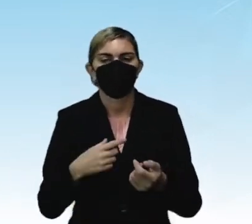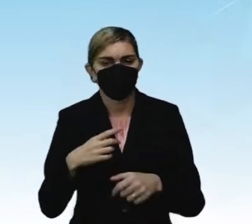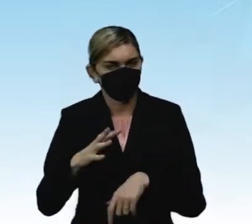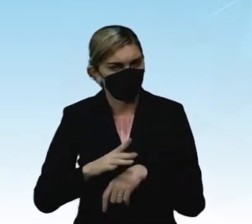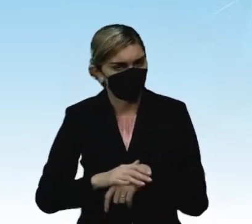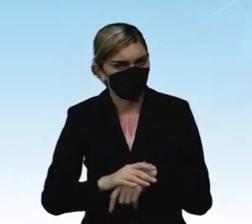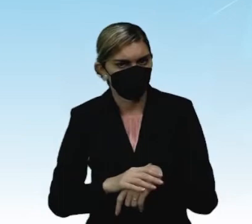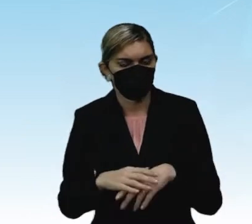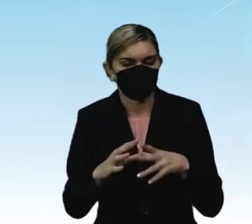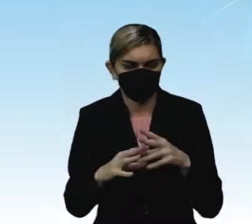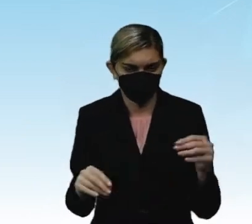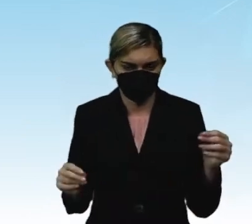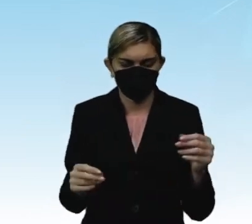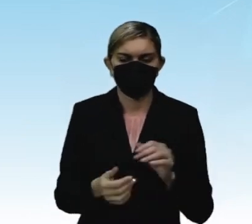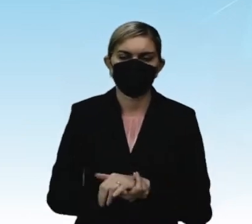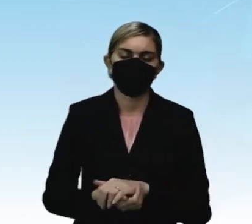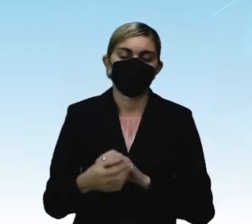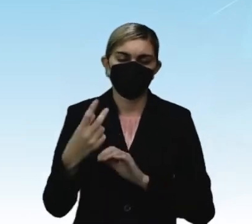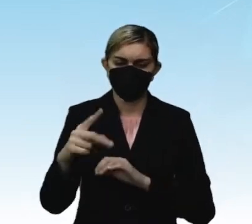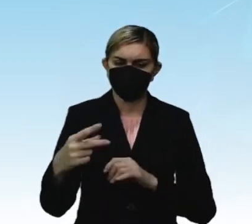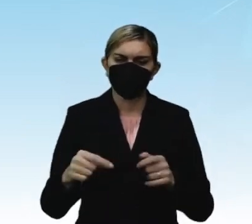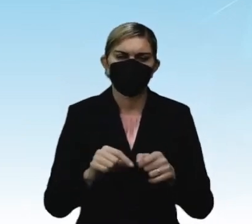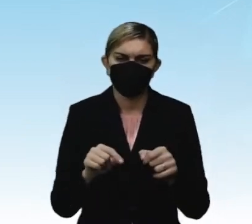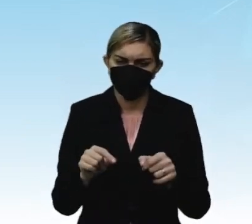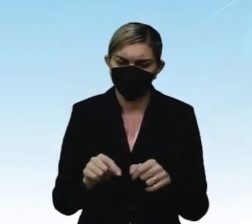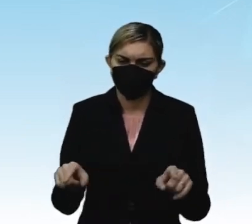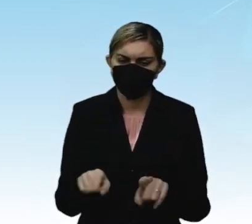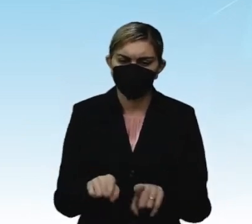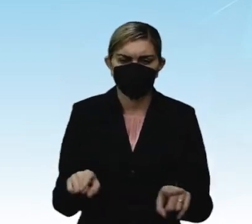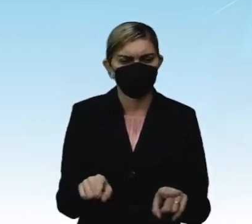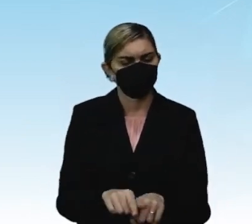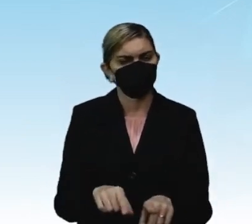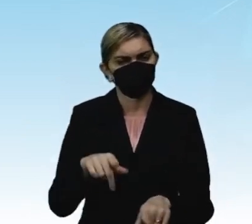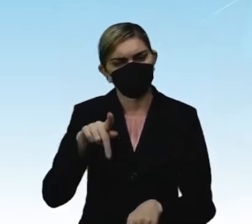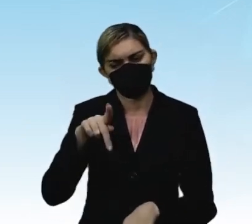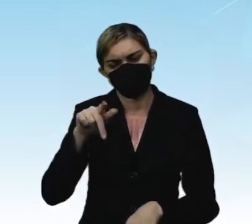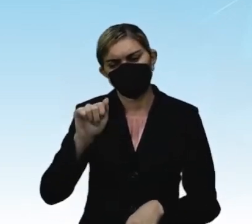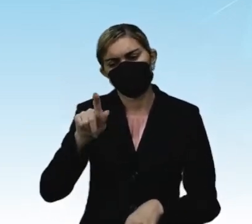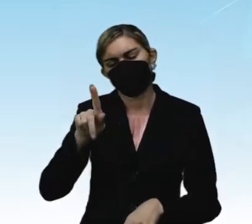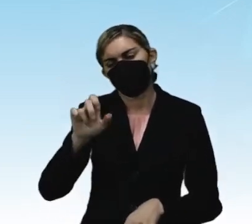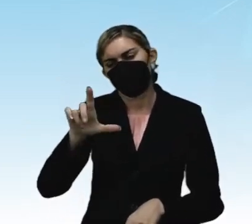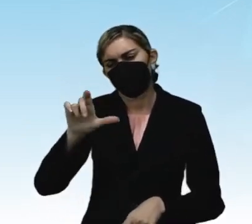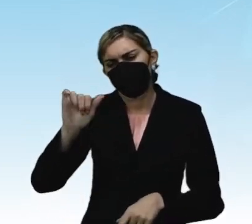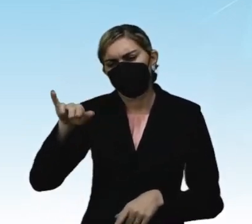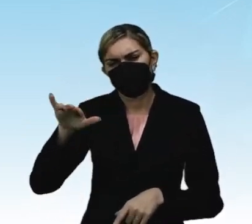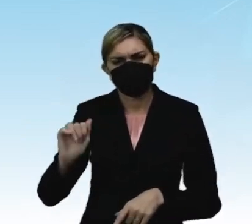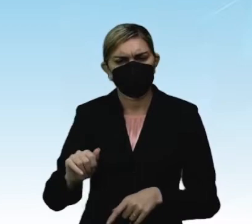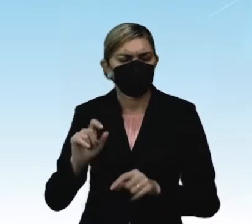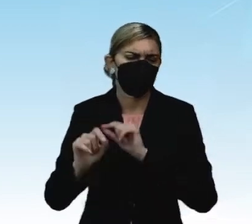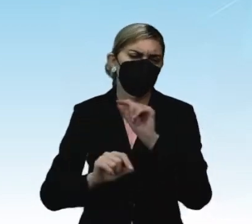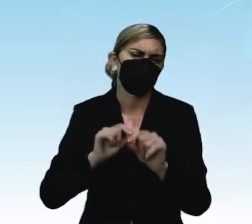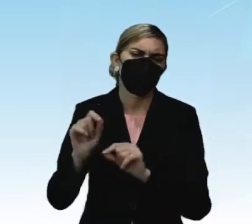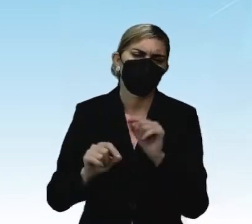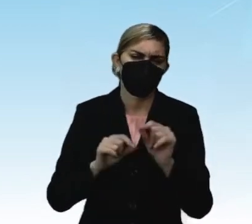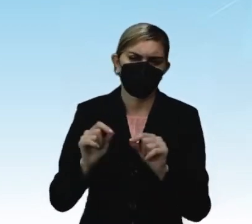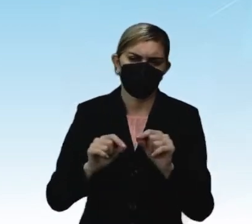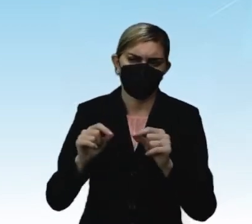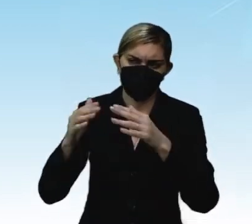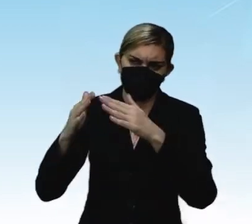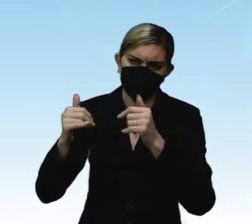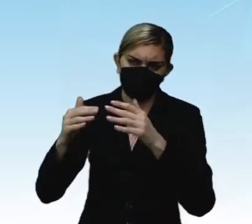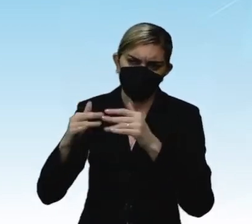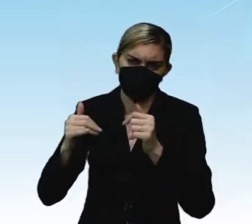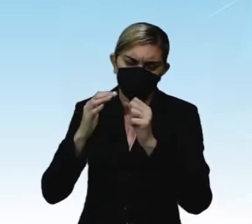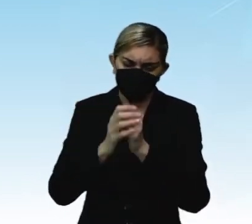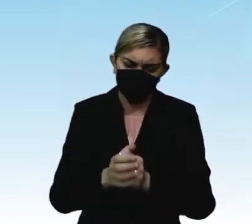meus amores? Ele que faz também o ritual da pagelança. O que é isso? Ele invoca os